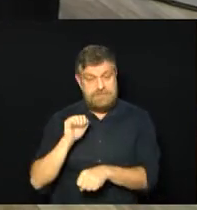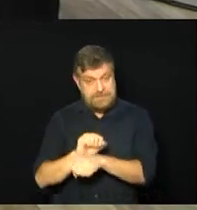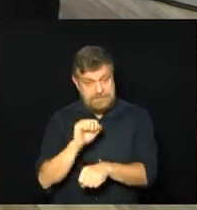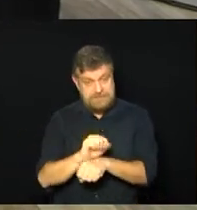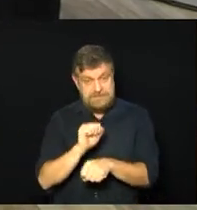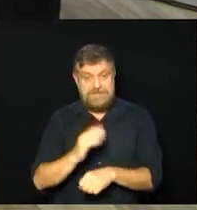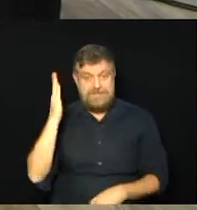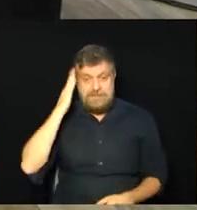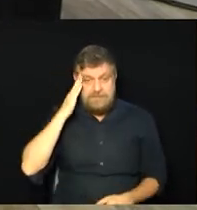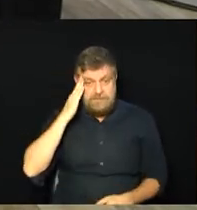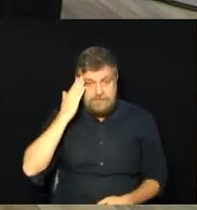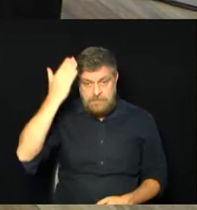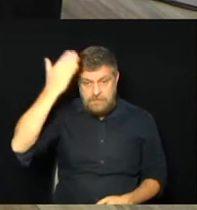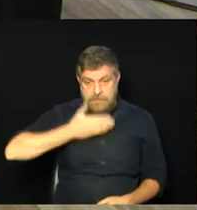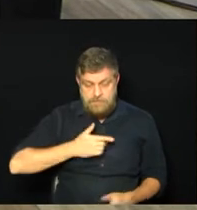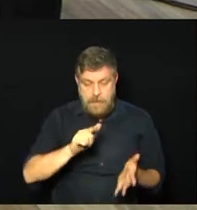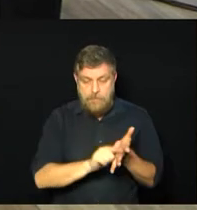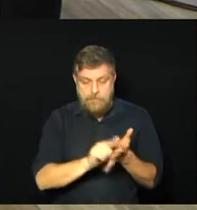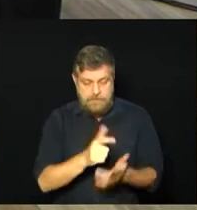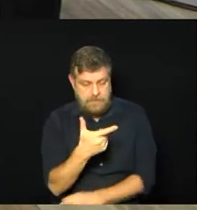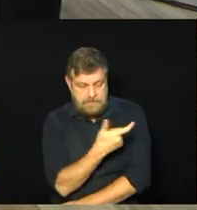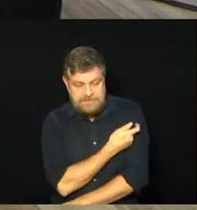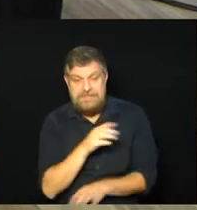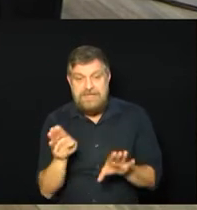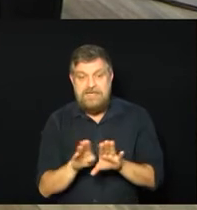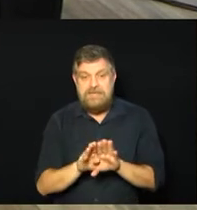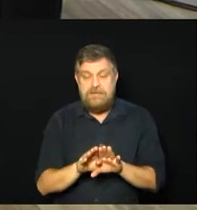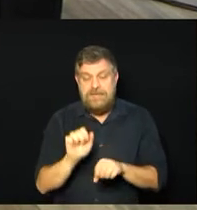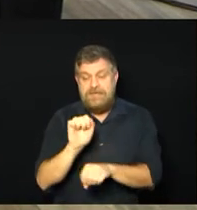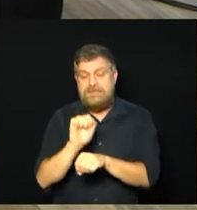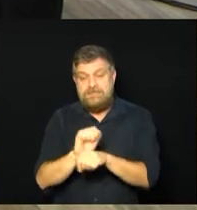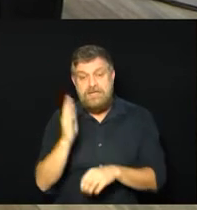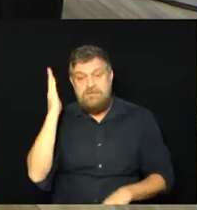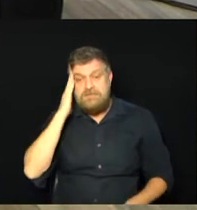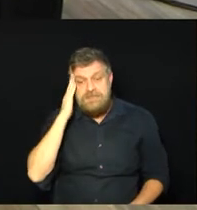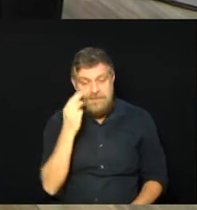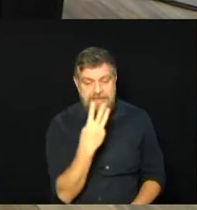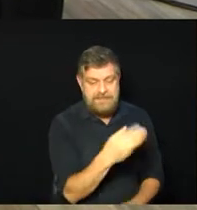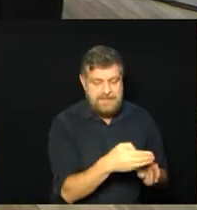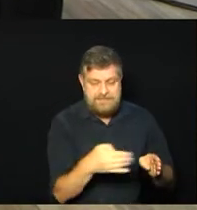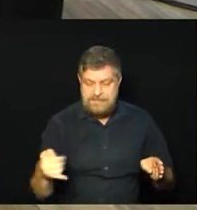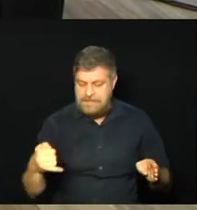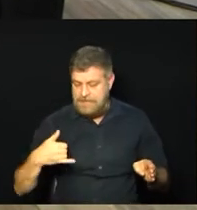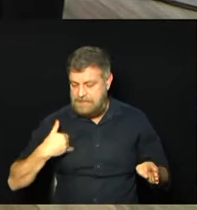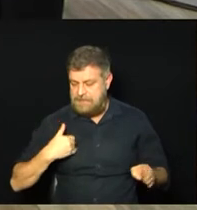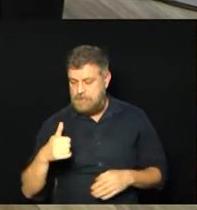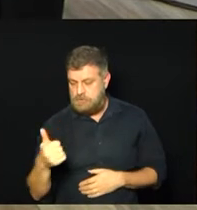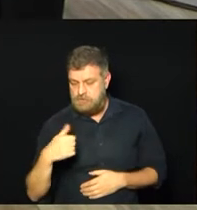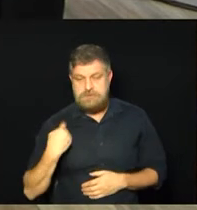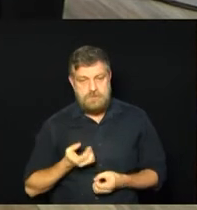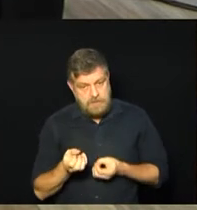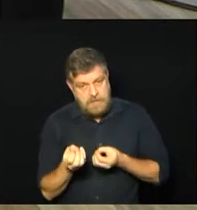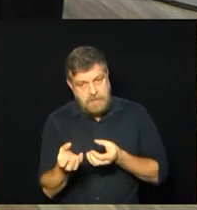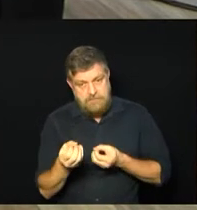de passaporte da vacina e em relação à vacinação às crianças de 3 a 11 anos. A gente informa tudo aqui no